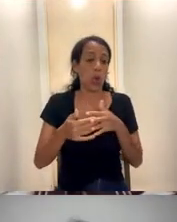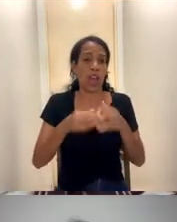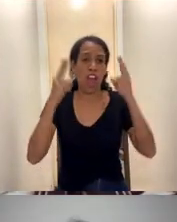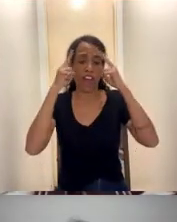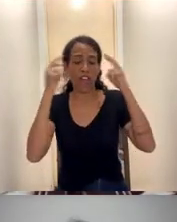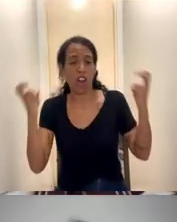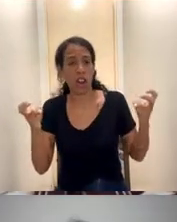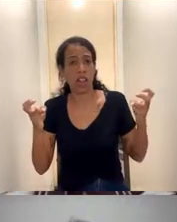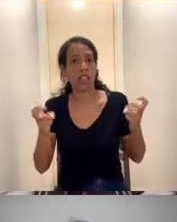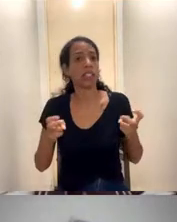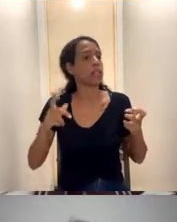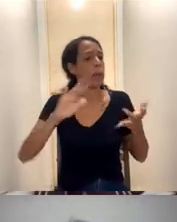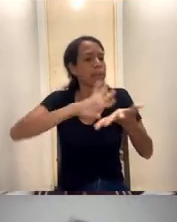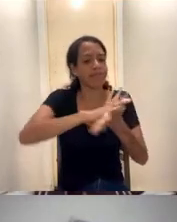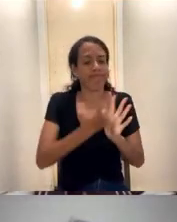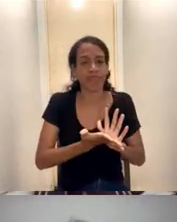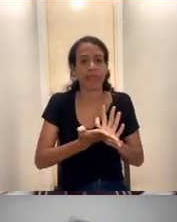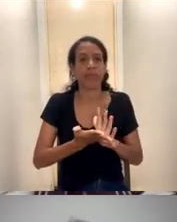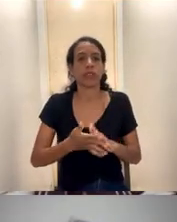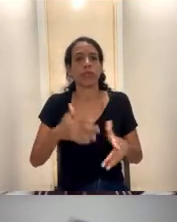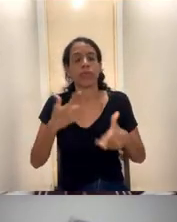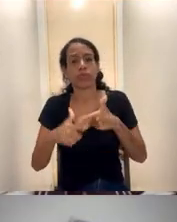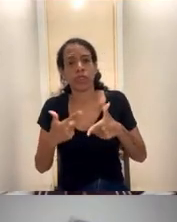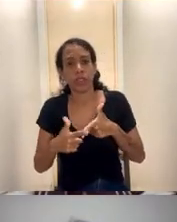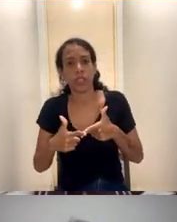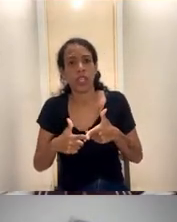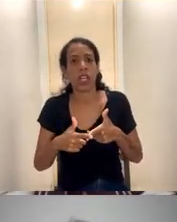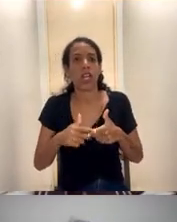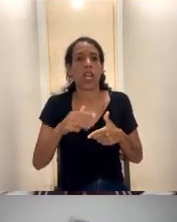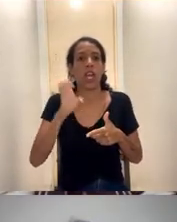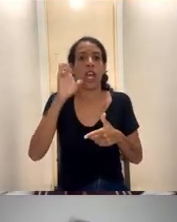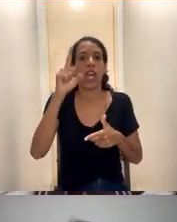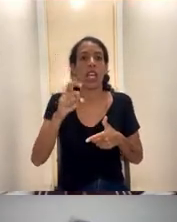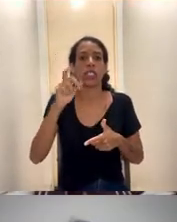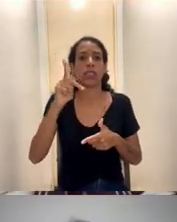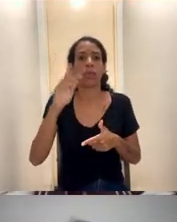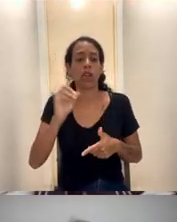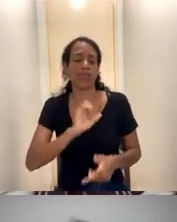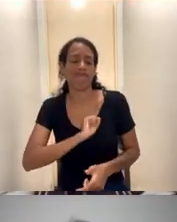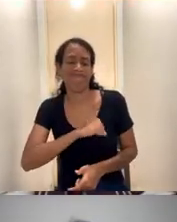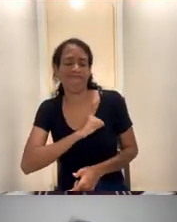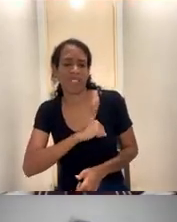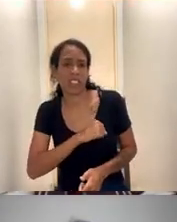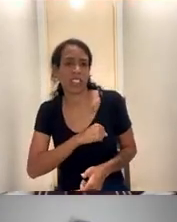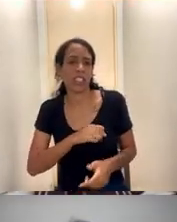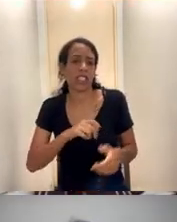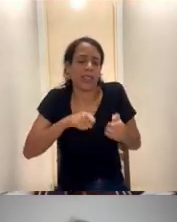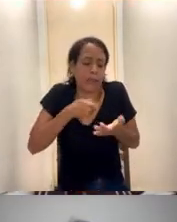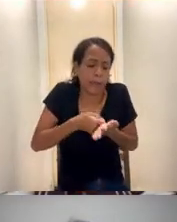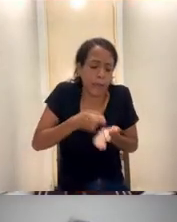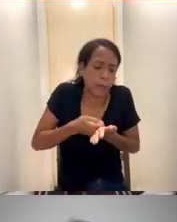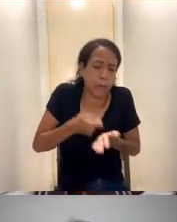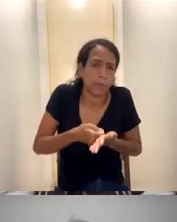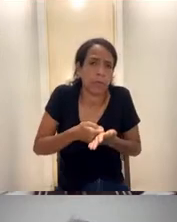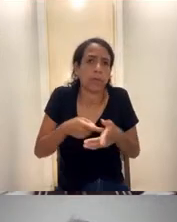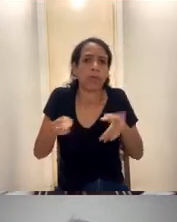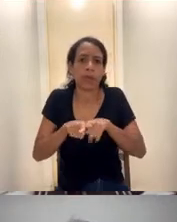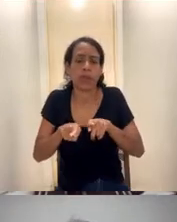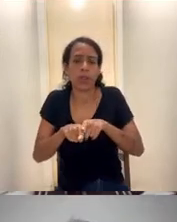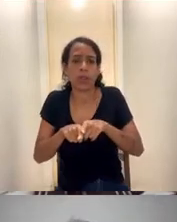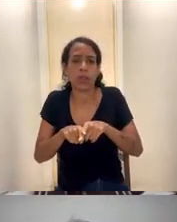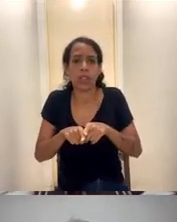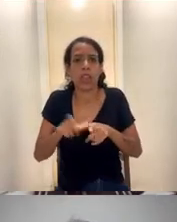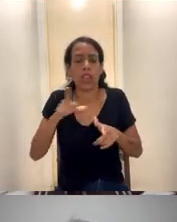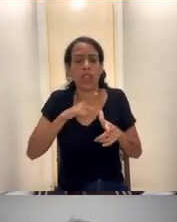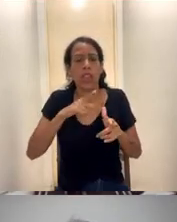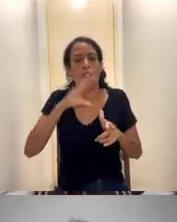violência, discriminação, negligência, exploração, crueldade e opressão. Em consonância com o Código